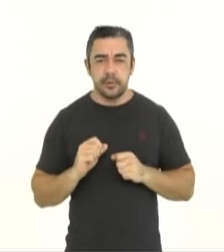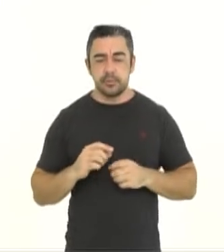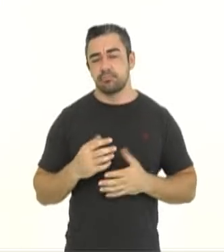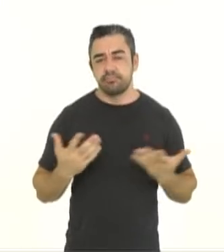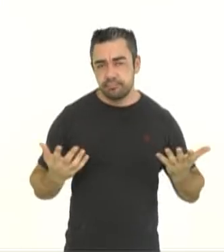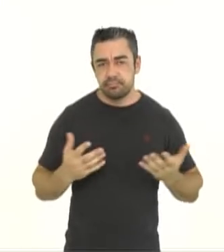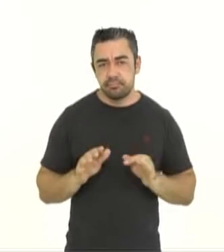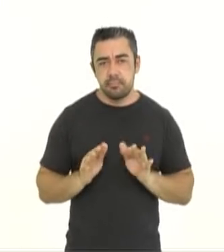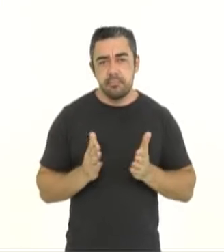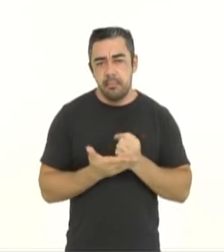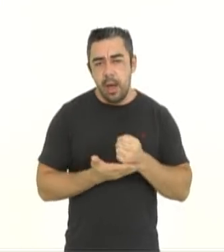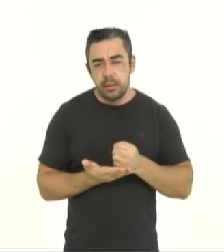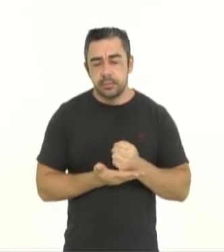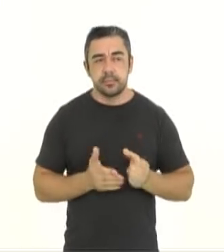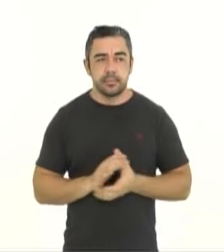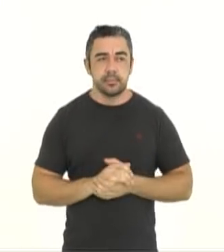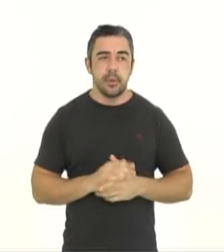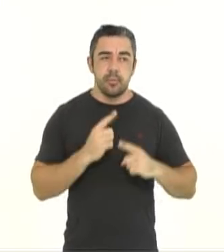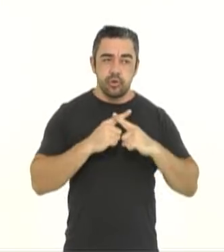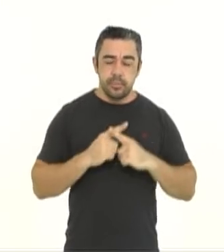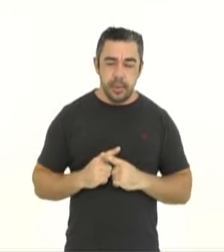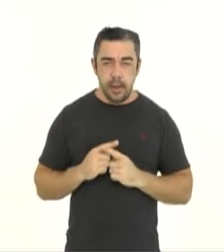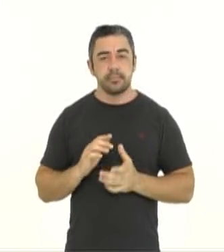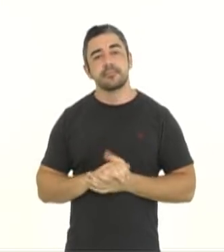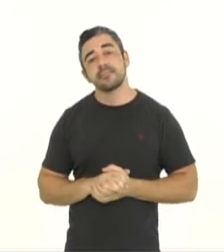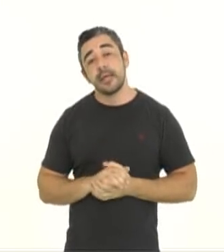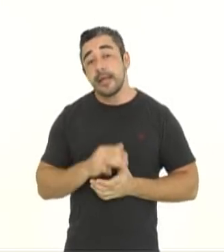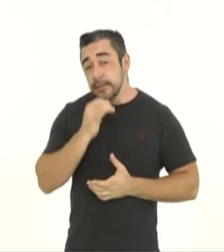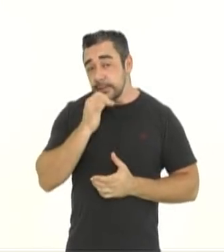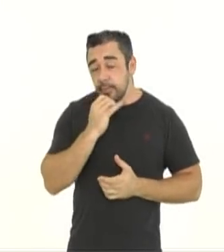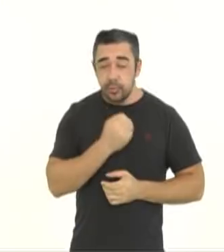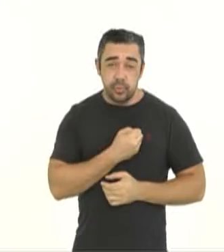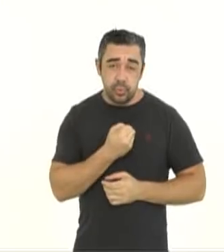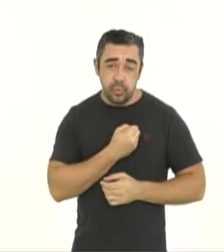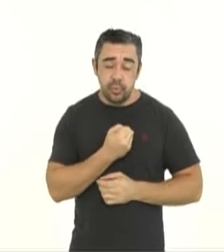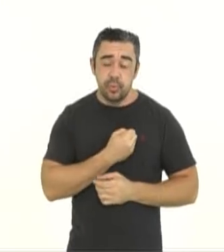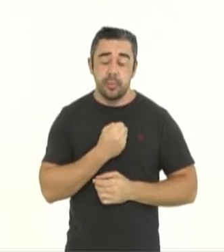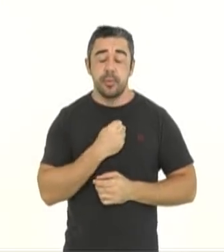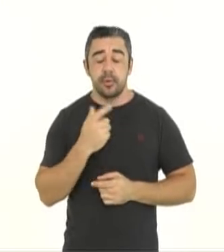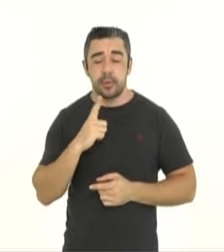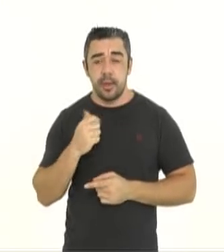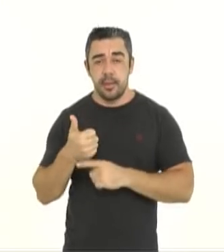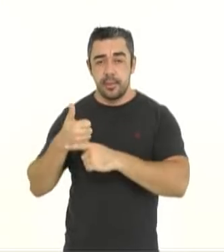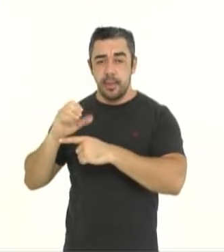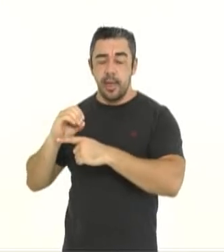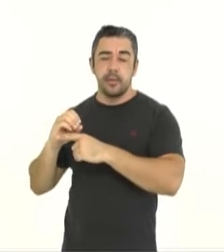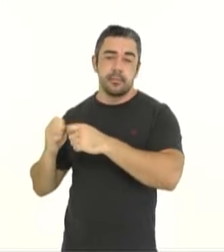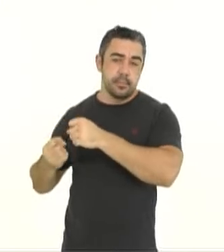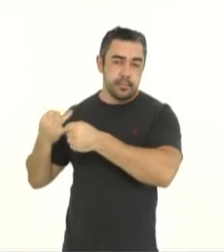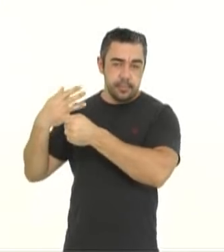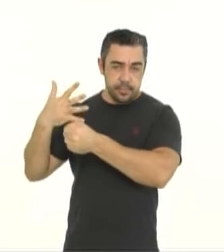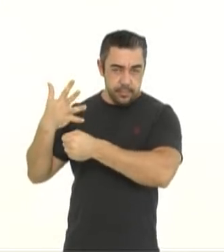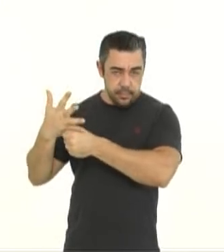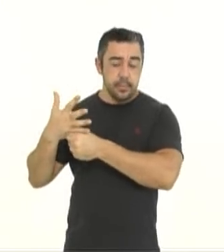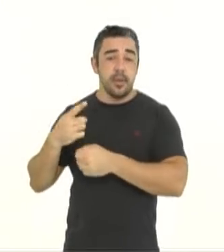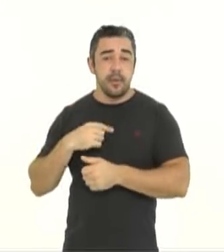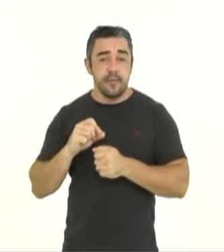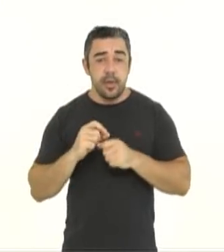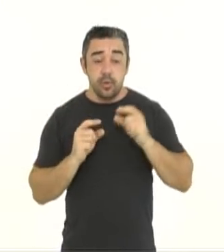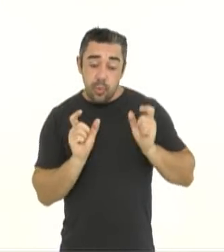operações básicas. Então, para multiplicar, a multiplicação de números na notação científica é feita multiplicando os